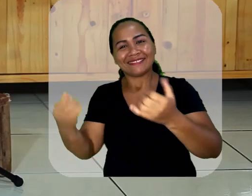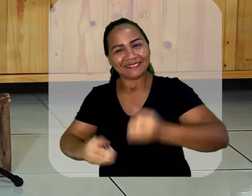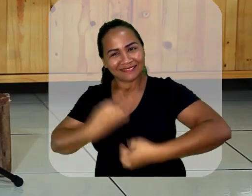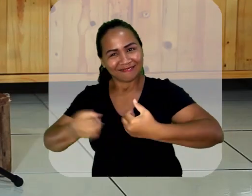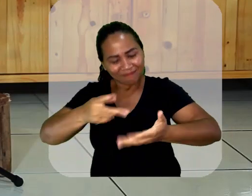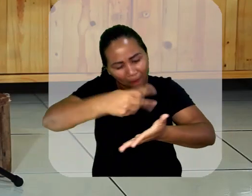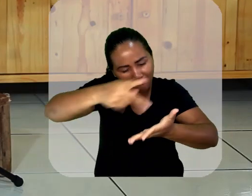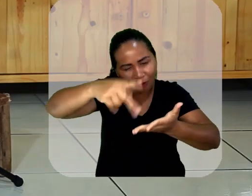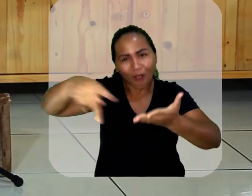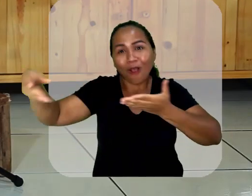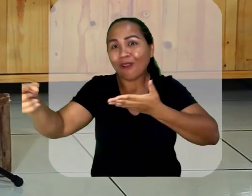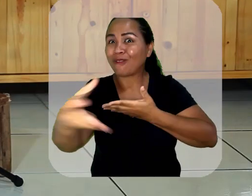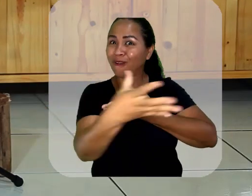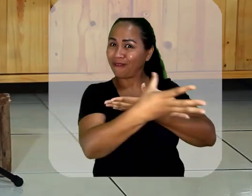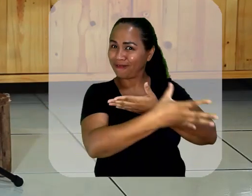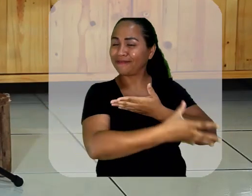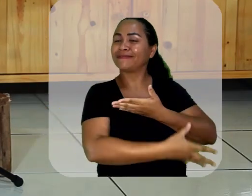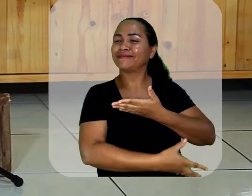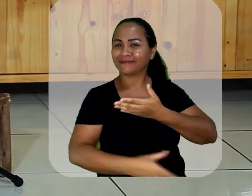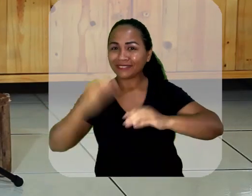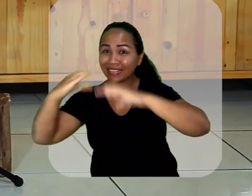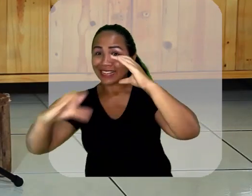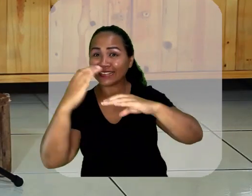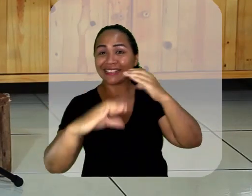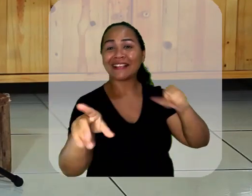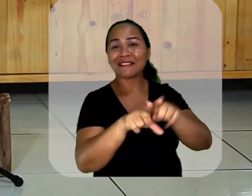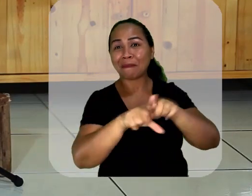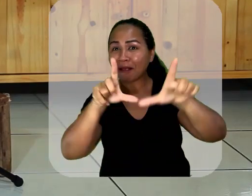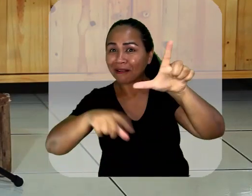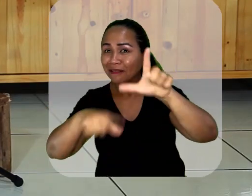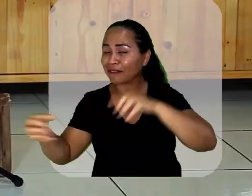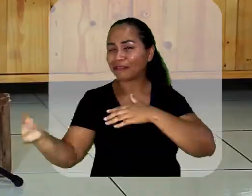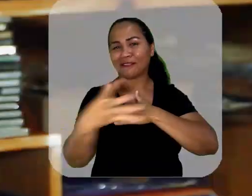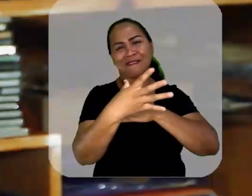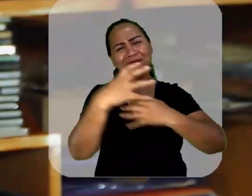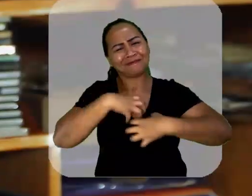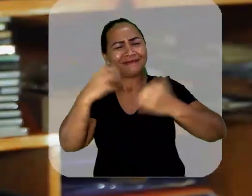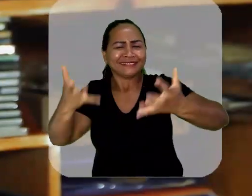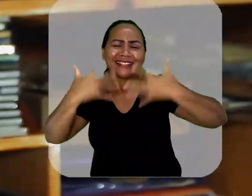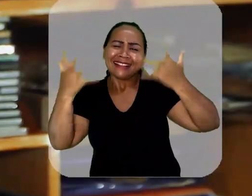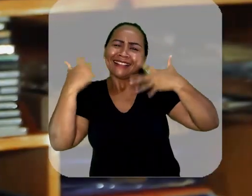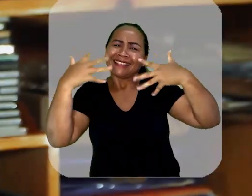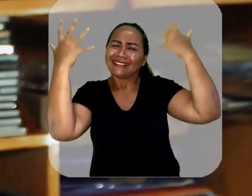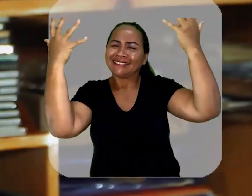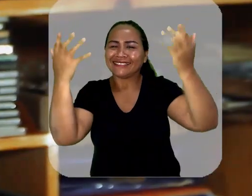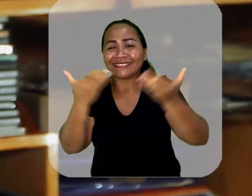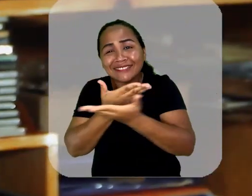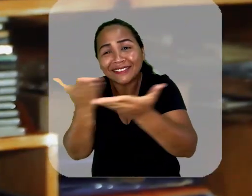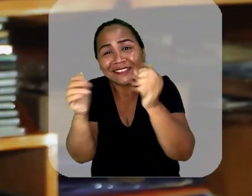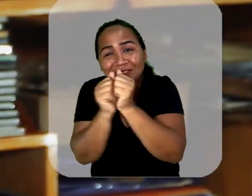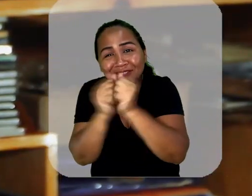Inéditos, umas cantigas também inéditas. É uma alegria muito grande estar aqui nesse espaço com vocês.